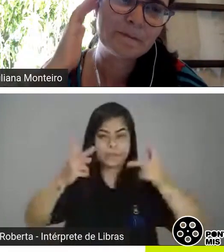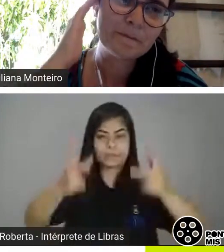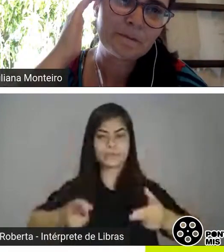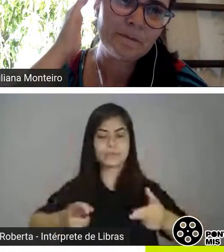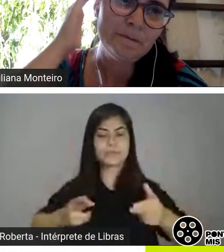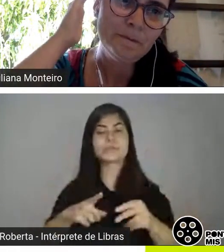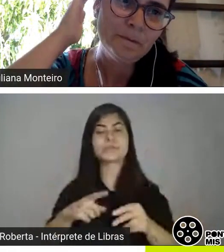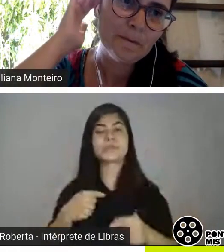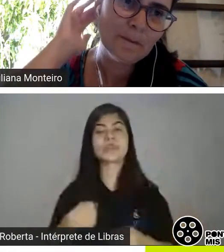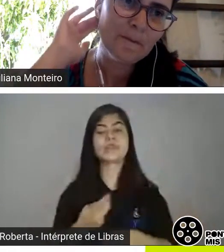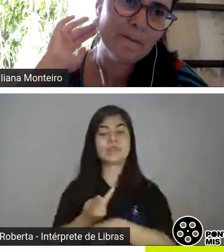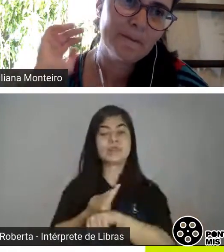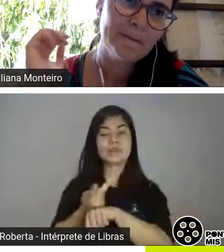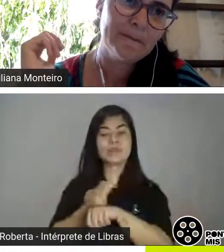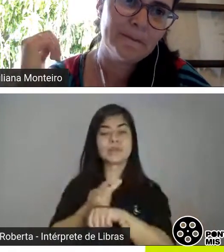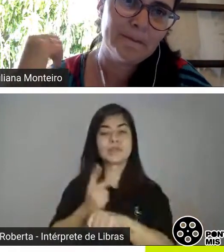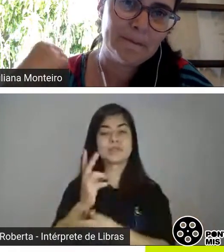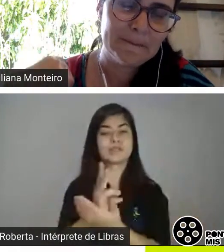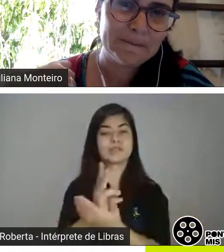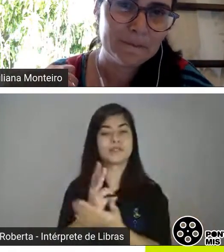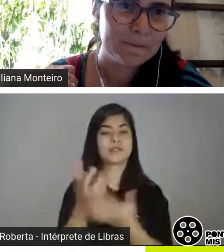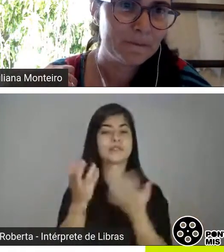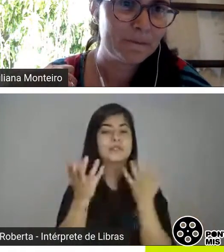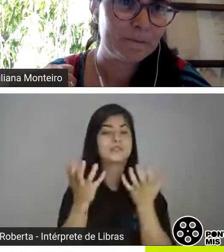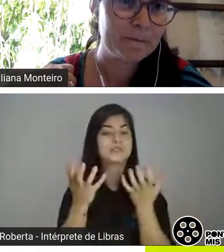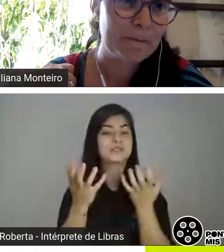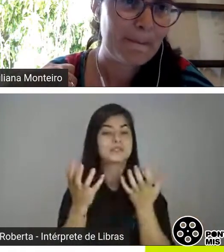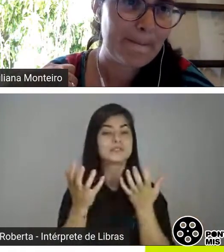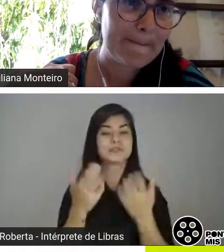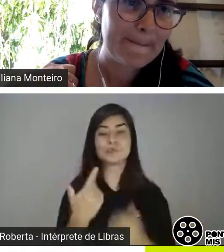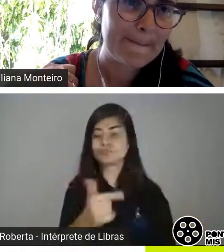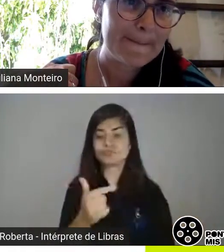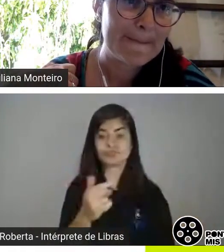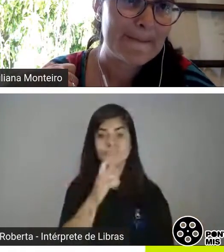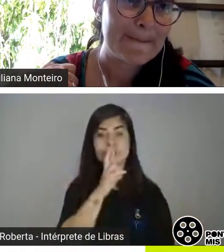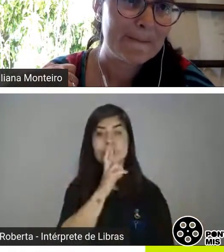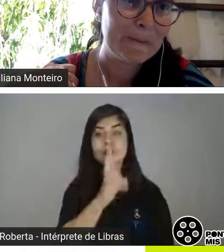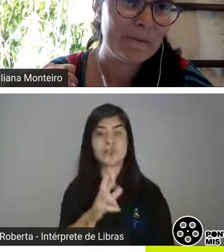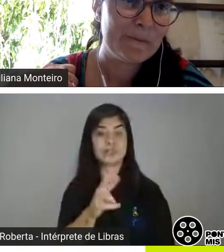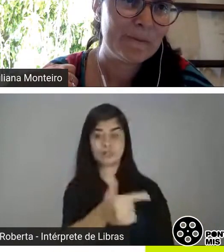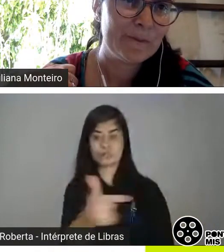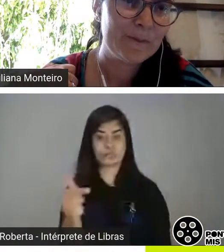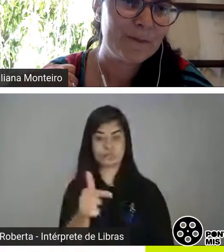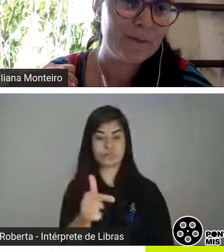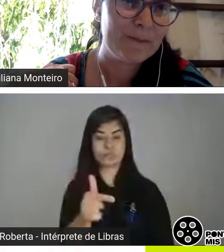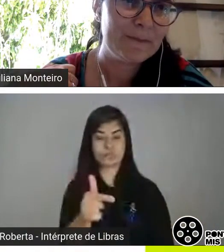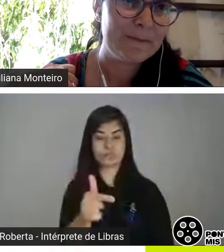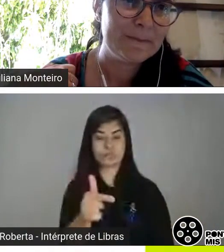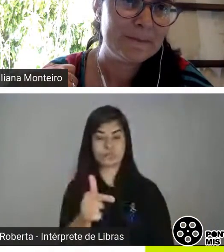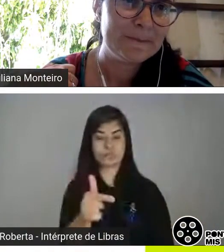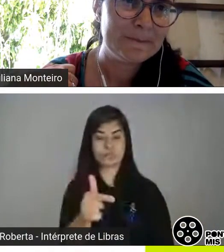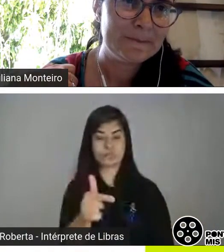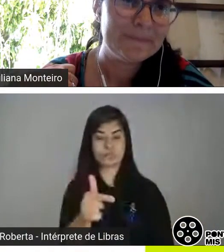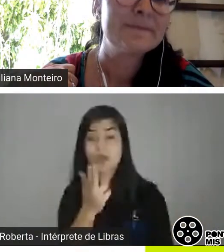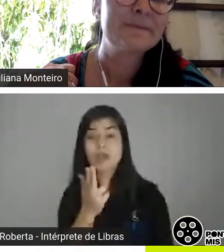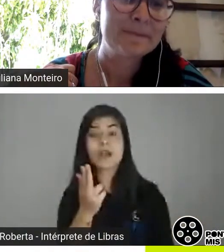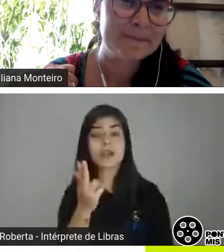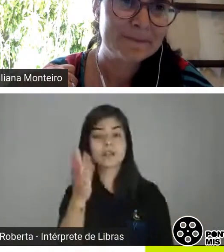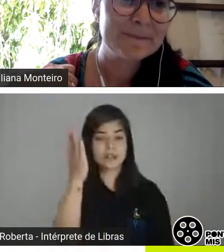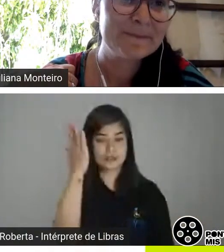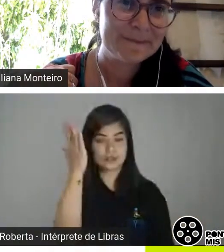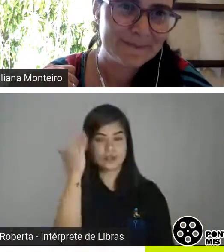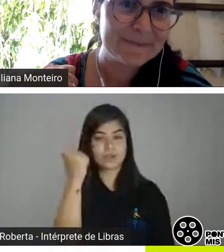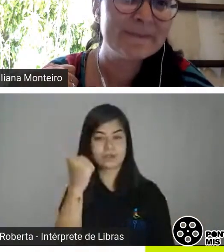Eu procuro sempre saber, eu não tenho resposta para nada, mas eu acho que eu sei fazer as perguntas, eu